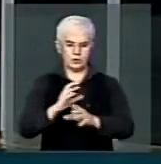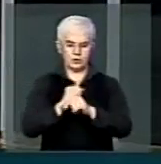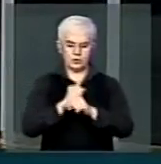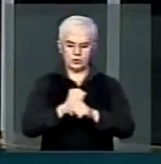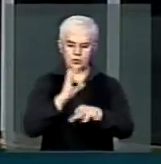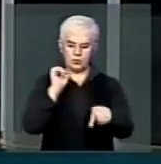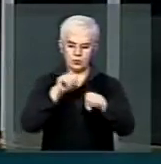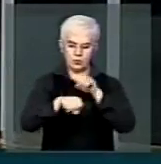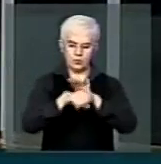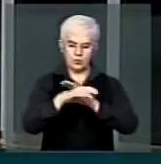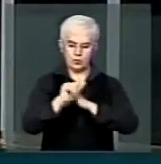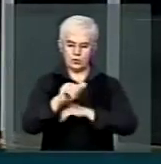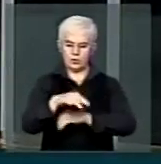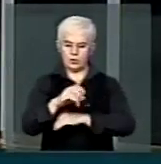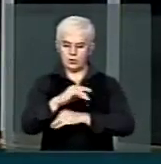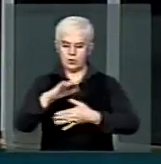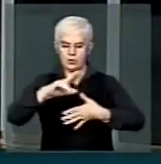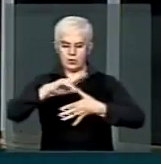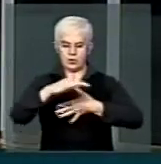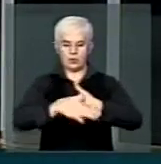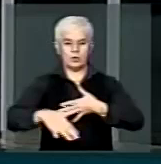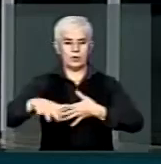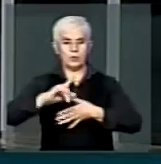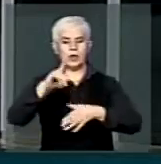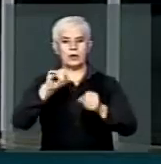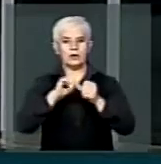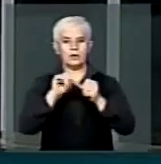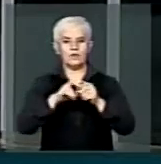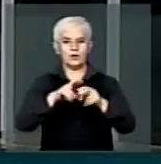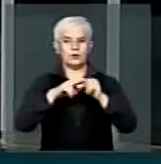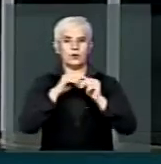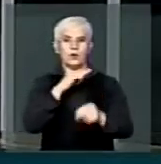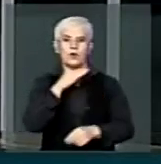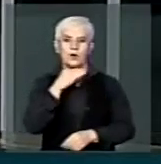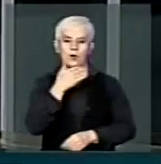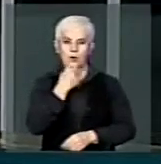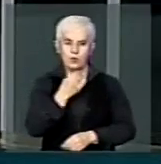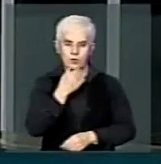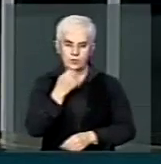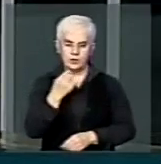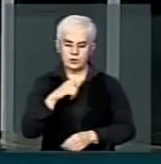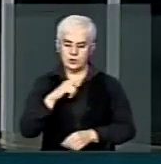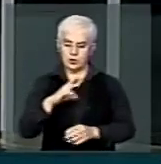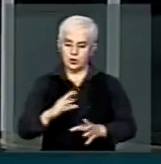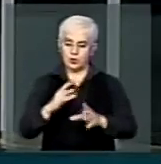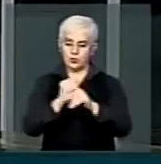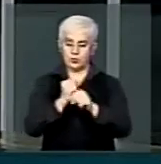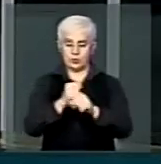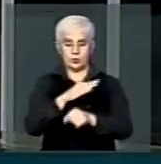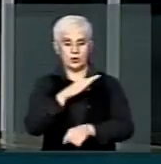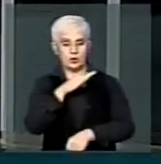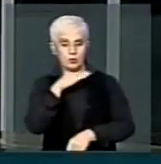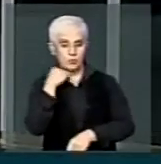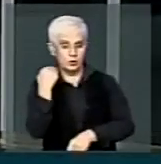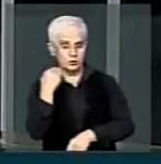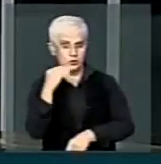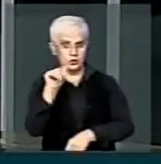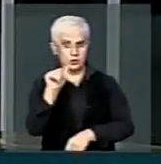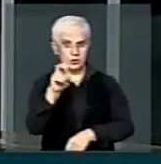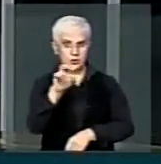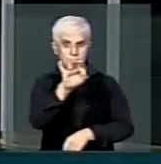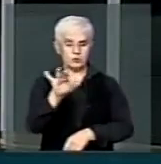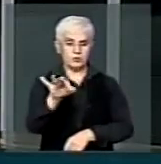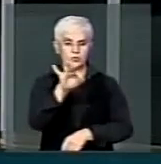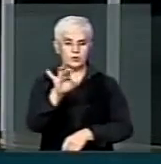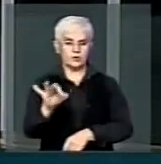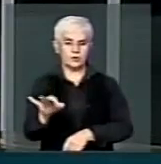nas Américas são praticados por homens. No total das mortes, 15%